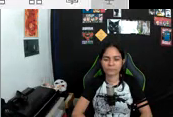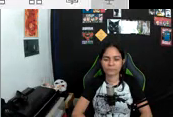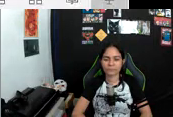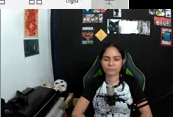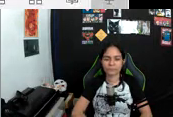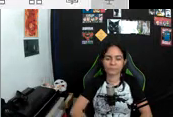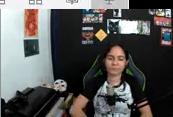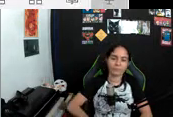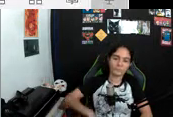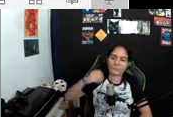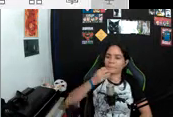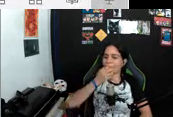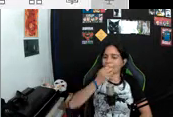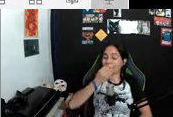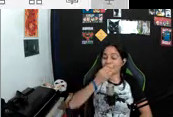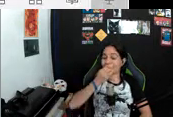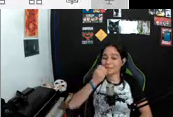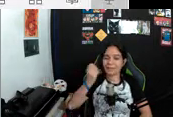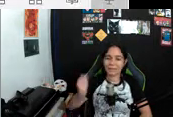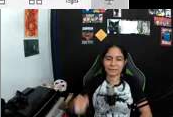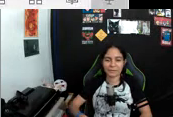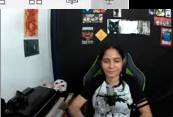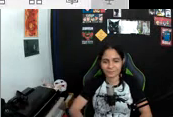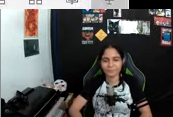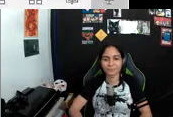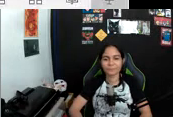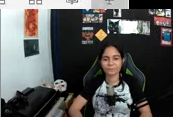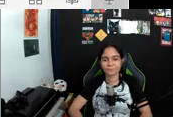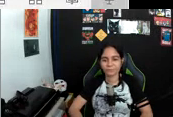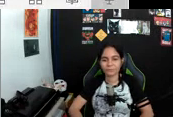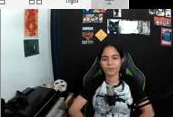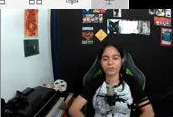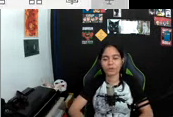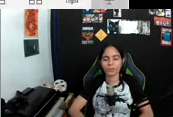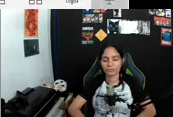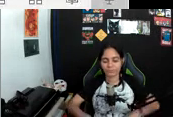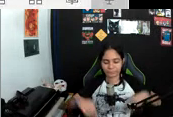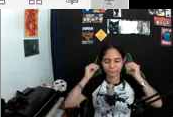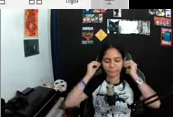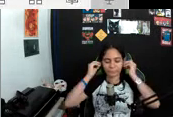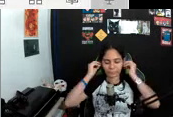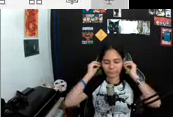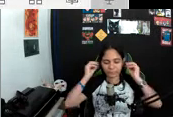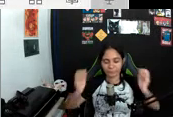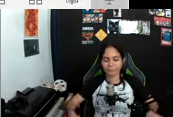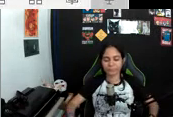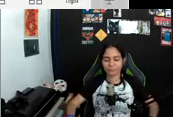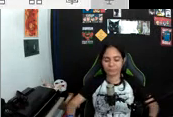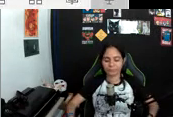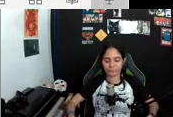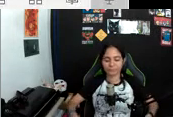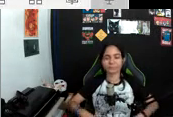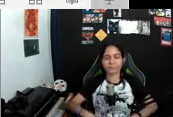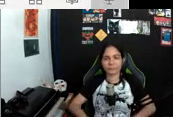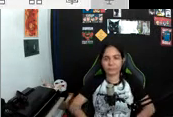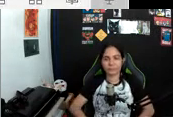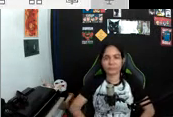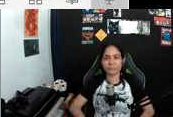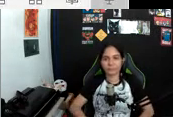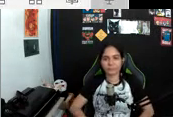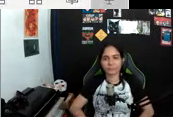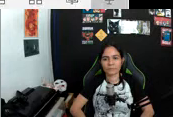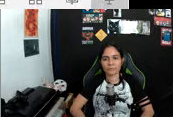simplesmente colocou o pênis para fora e se masturbou. E eu fiquei, olhe, eu ainda me lembro, em choque, estado de